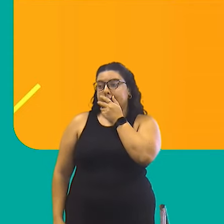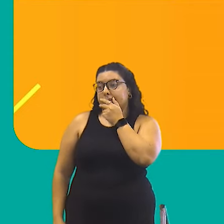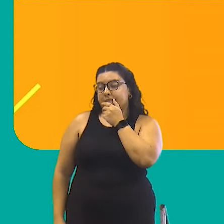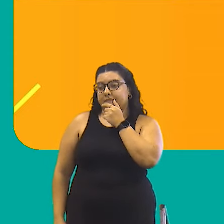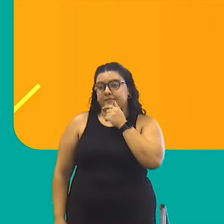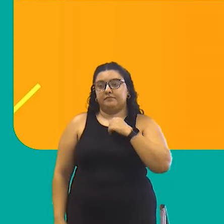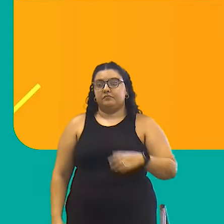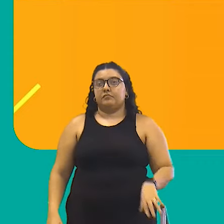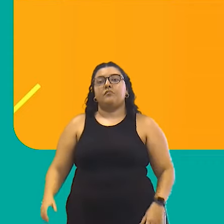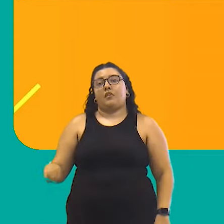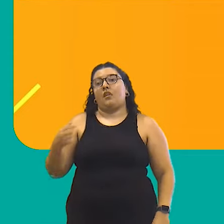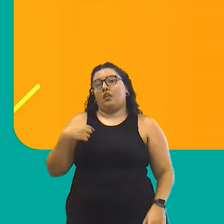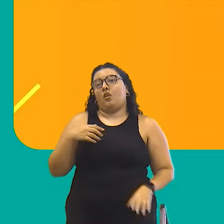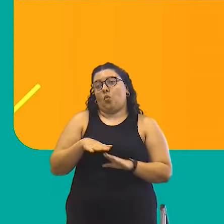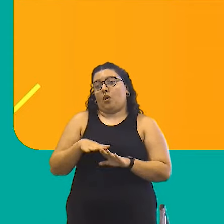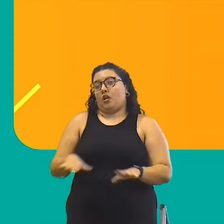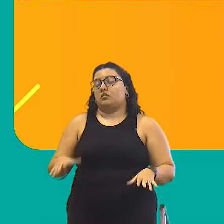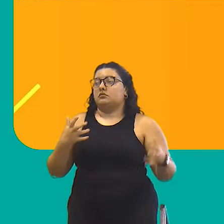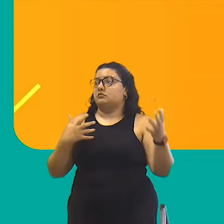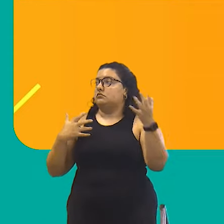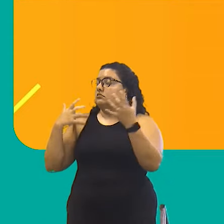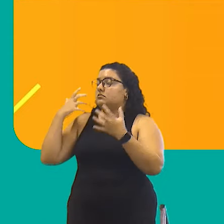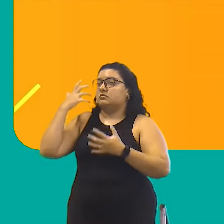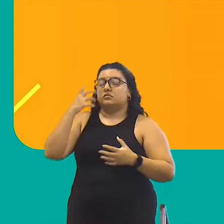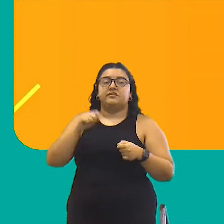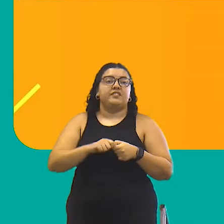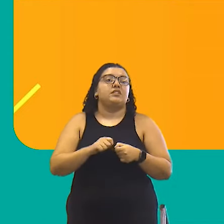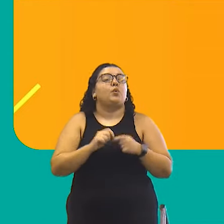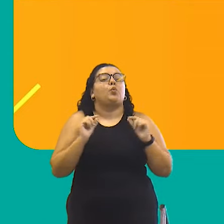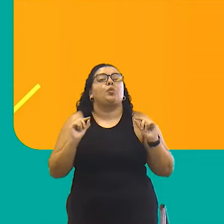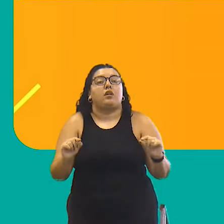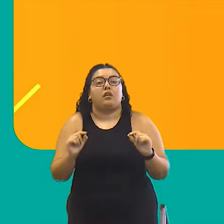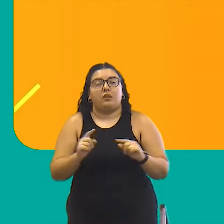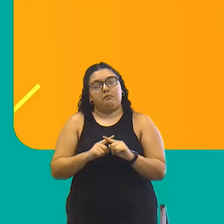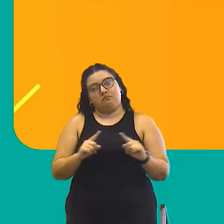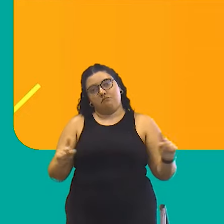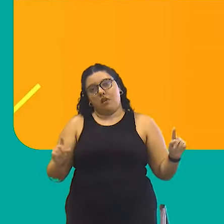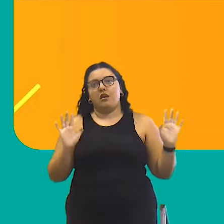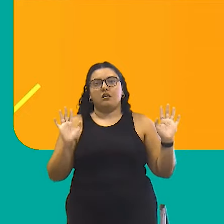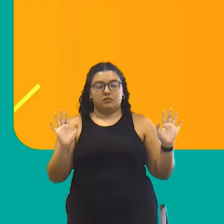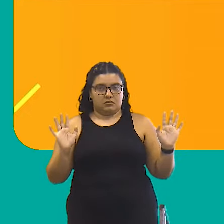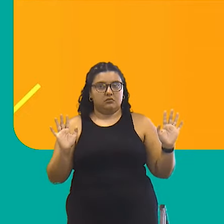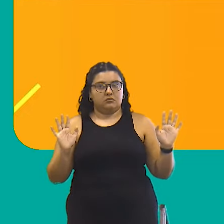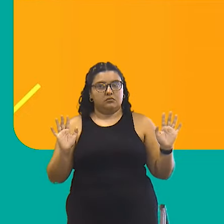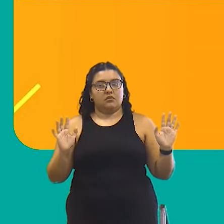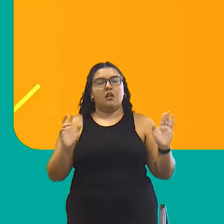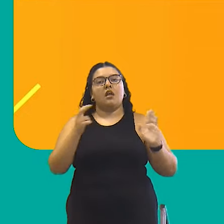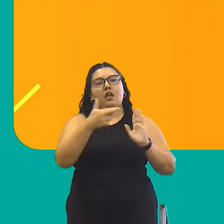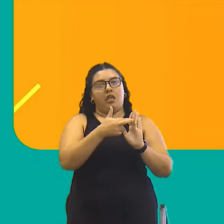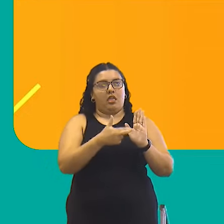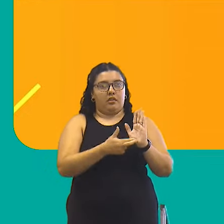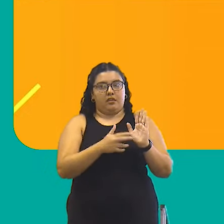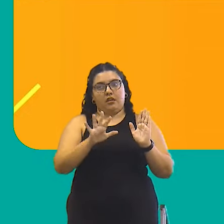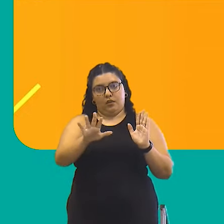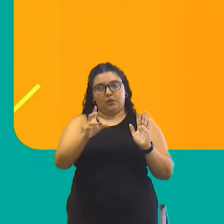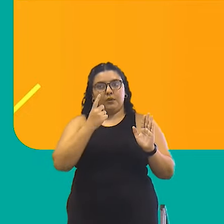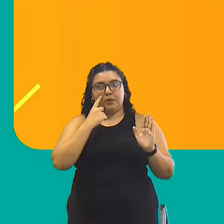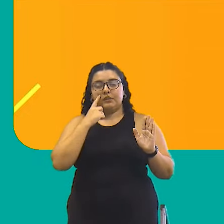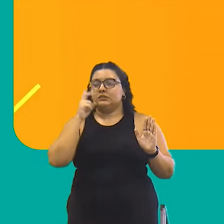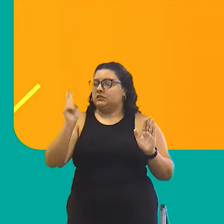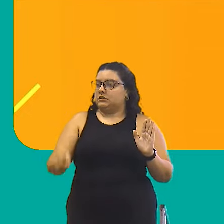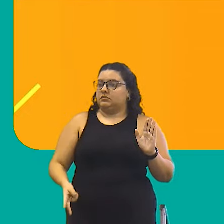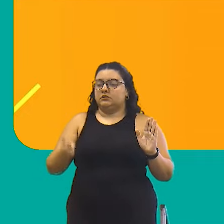Eu não sei vocês, mas eu fico perdido. O que eu vou fazer com isso? Mas é uma regra isso daqui. Toda